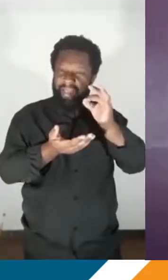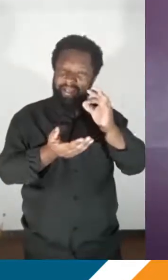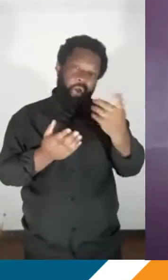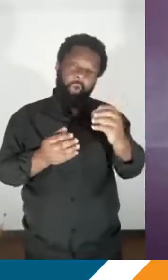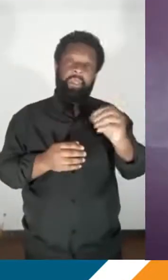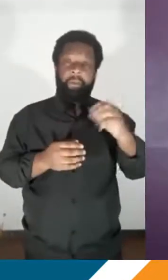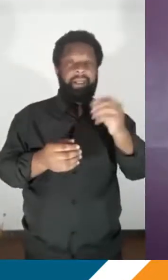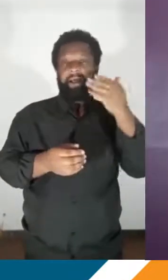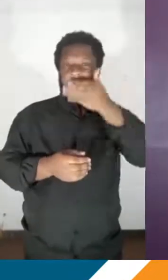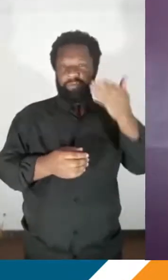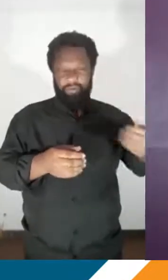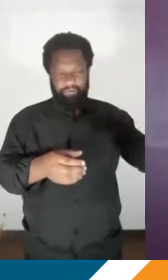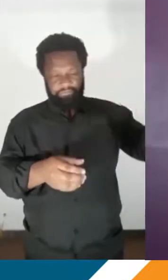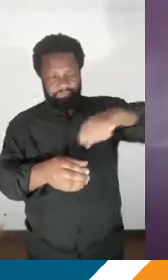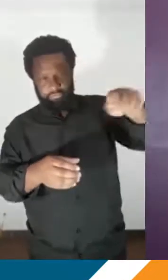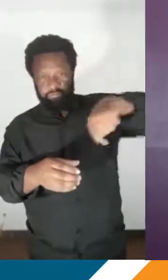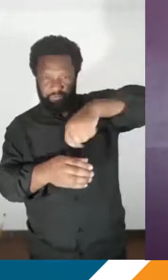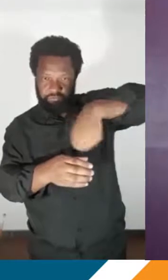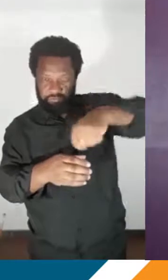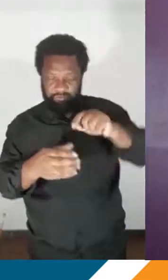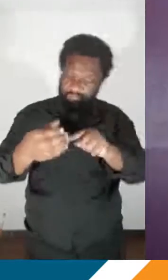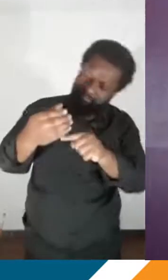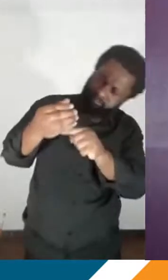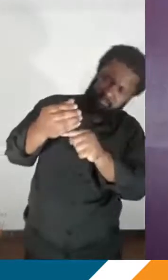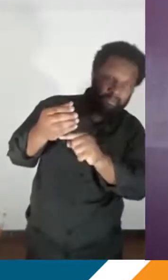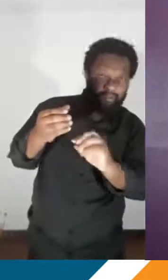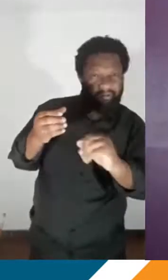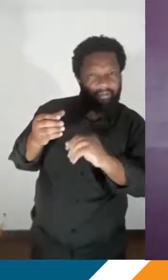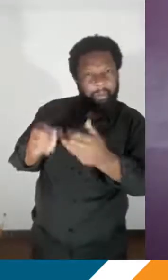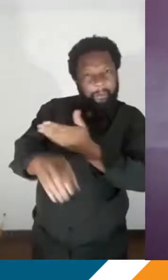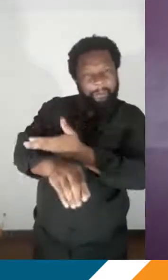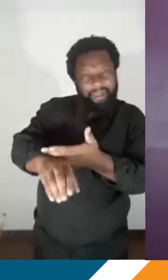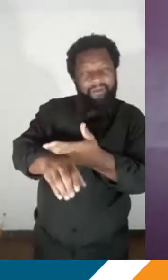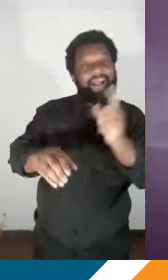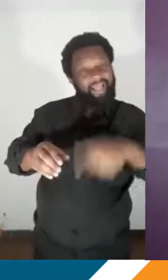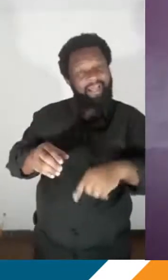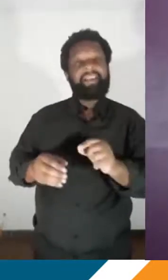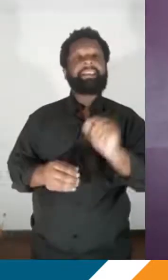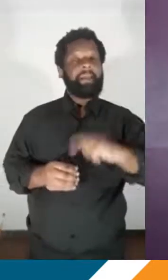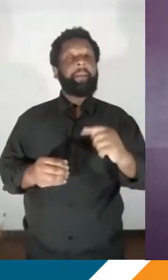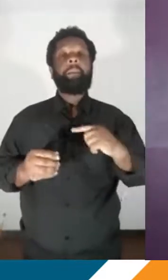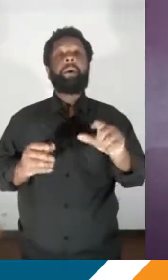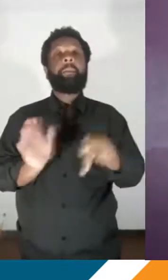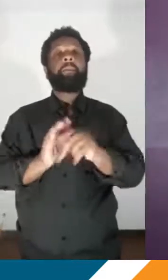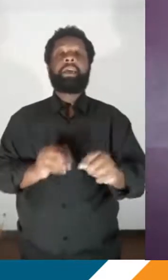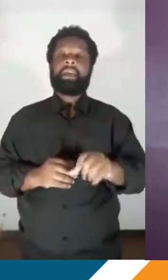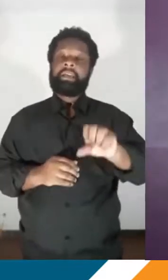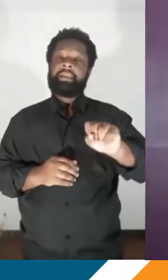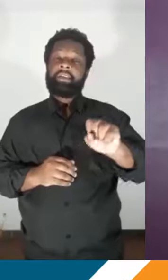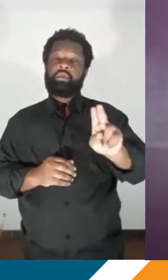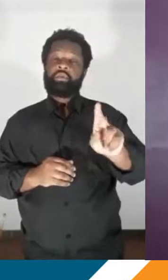café ou suco que coloca açúcar e aí fica aquele fundinho de açúcar no final do suco? Essa é